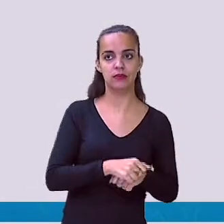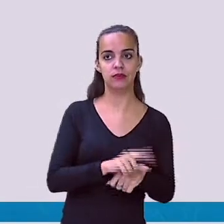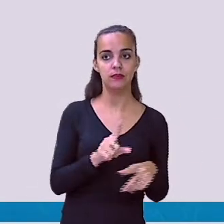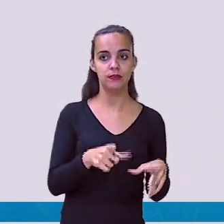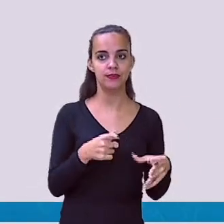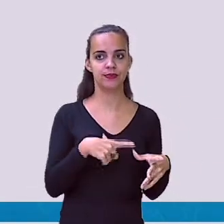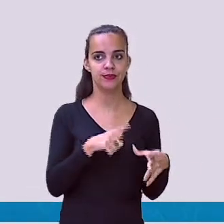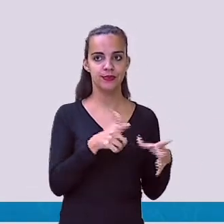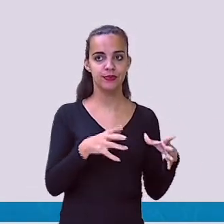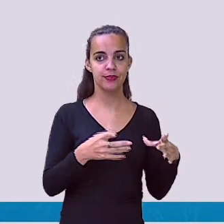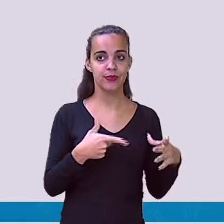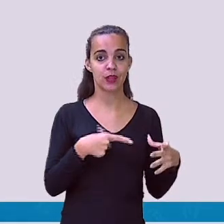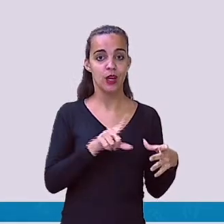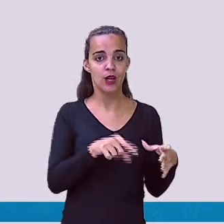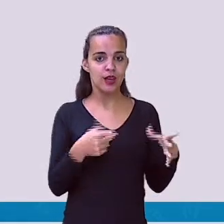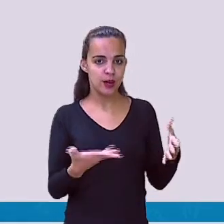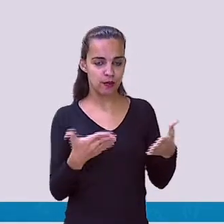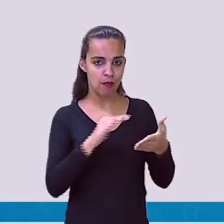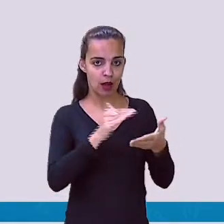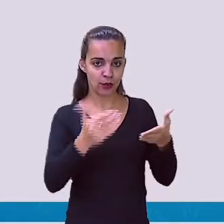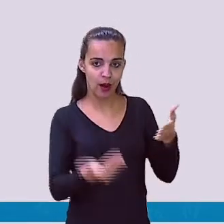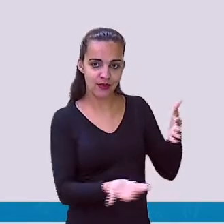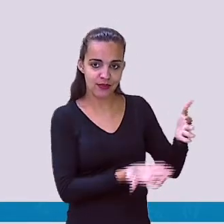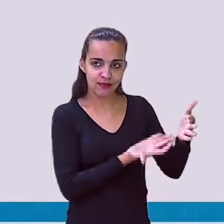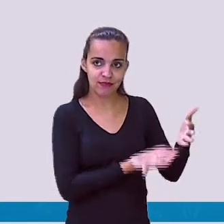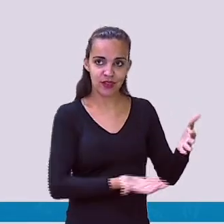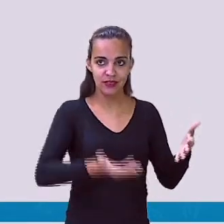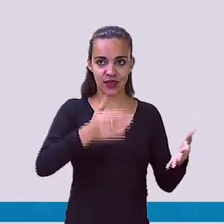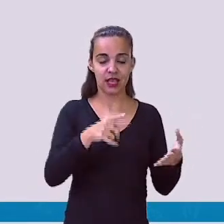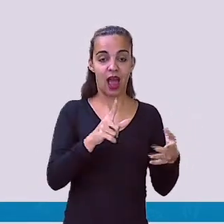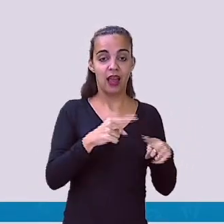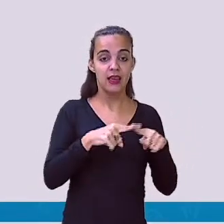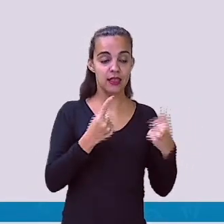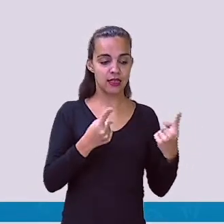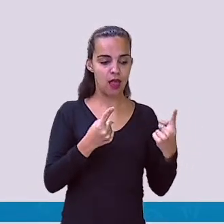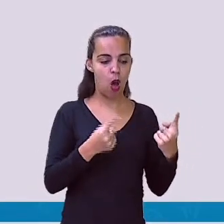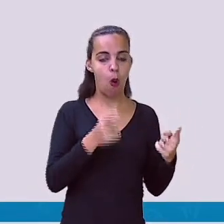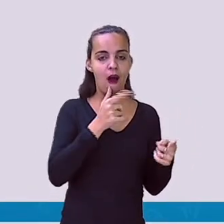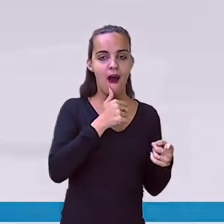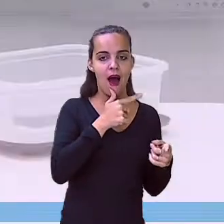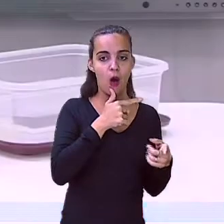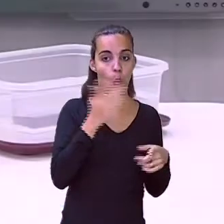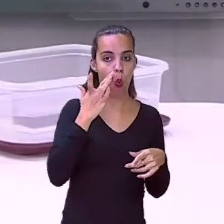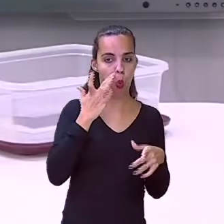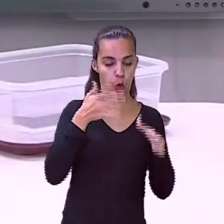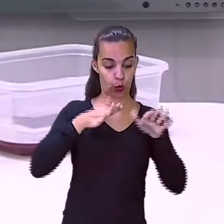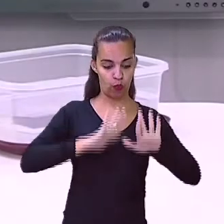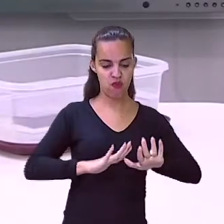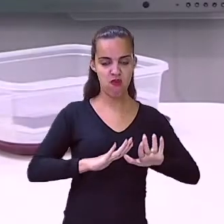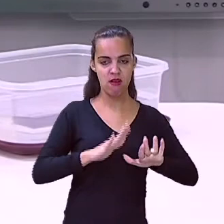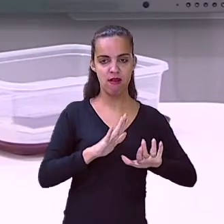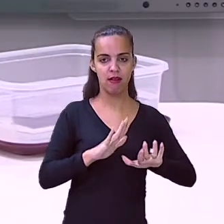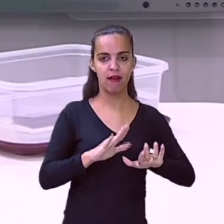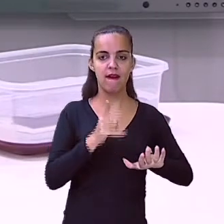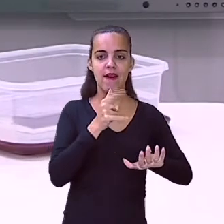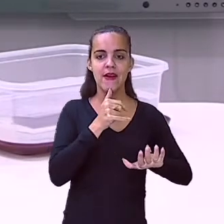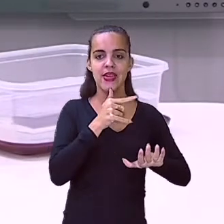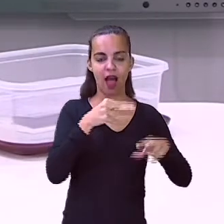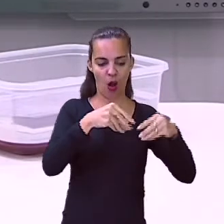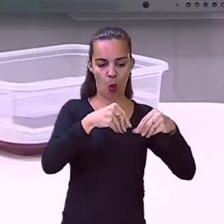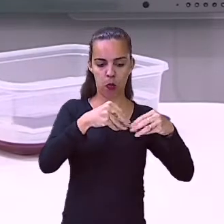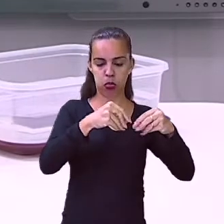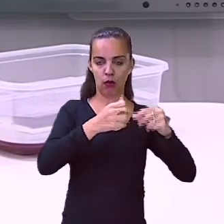ouro é menos denso do que o ouro, então a corrente de água leva essas impurezas e ele